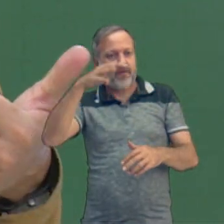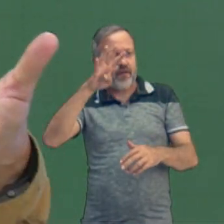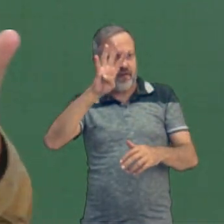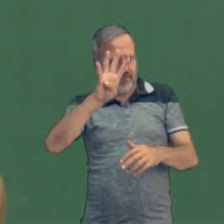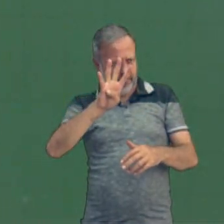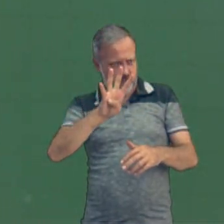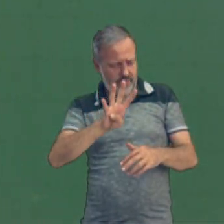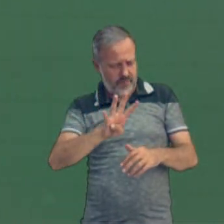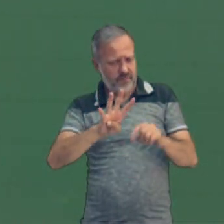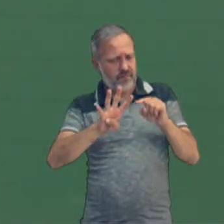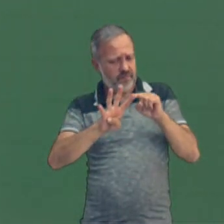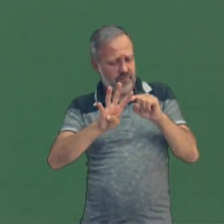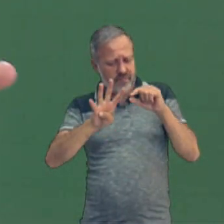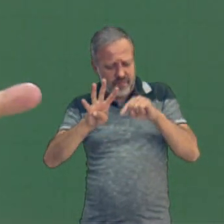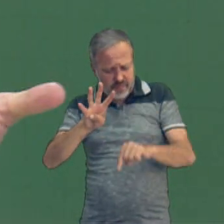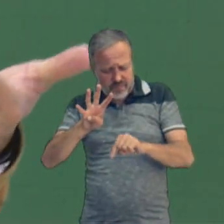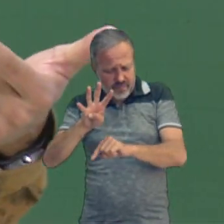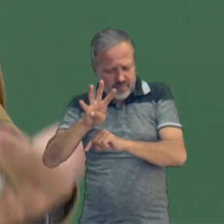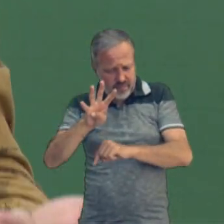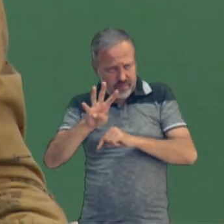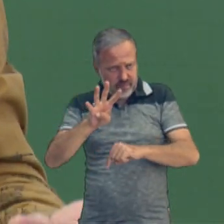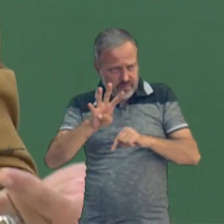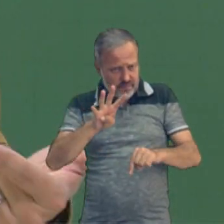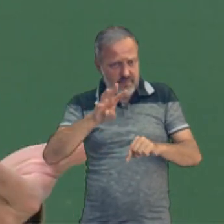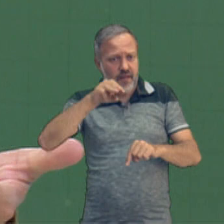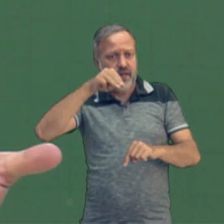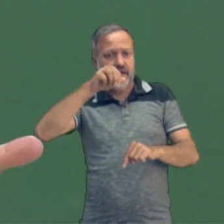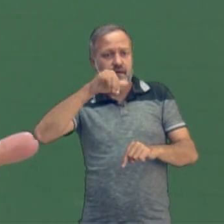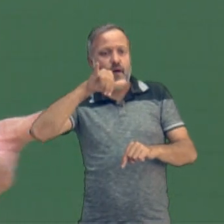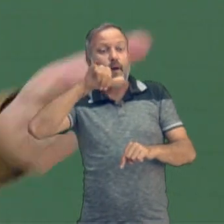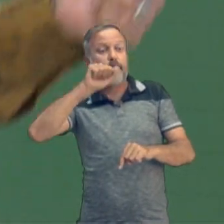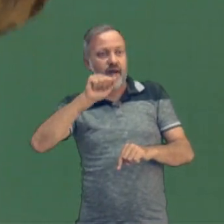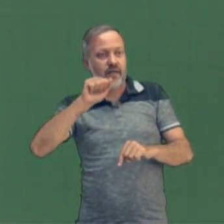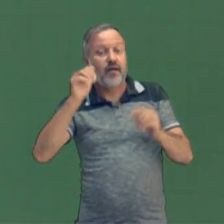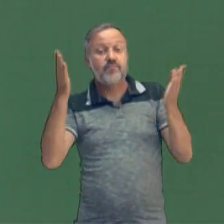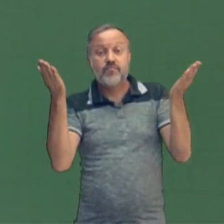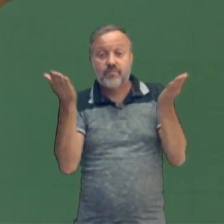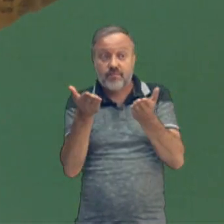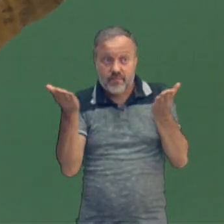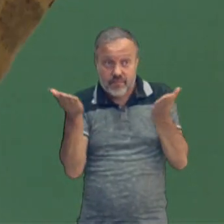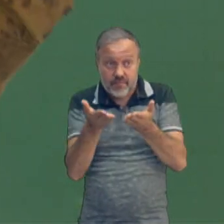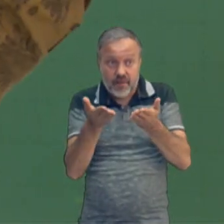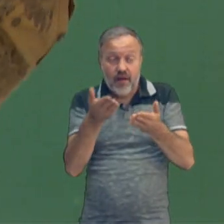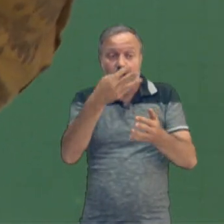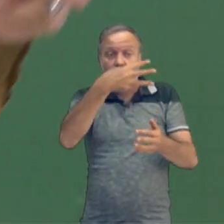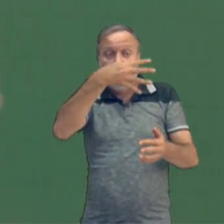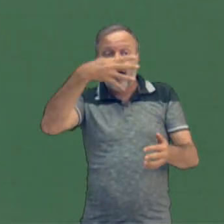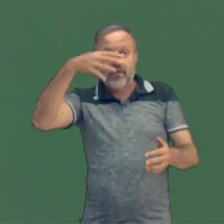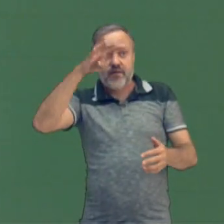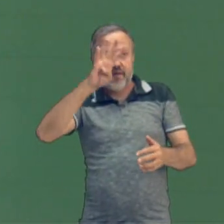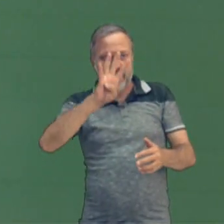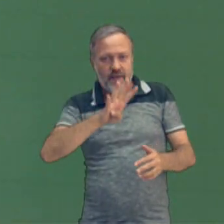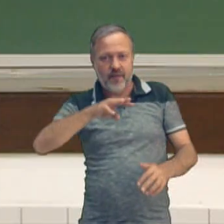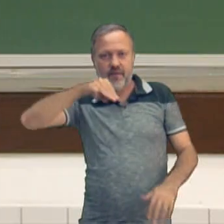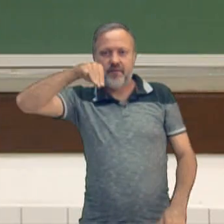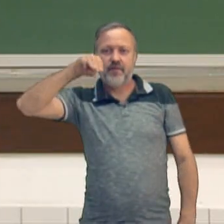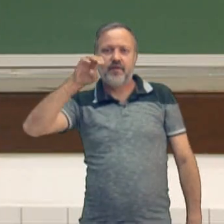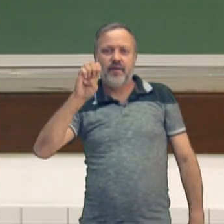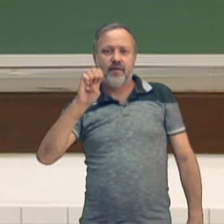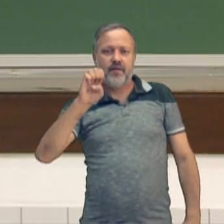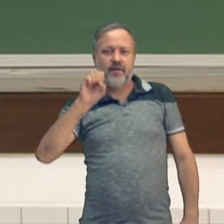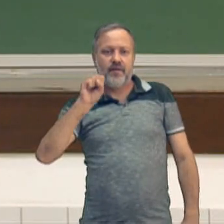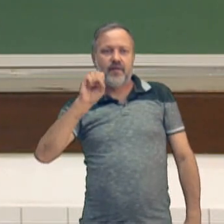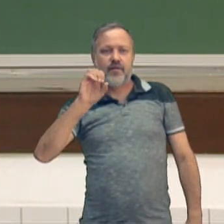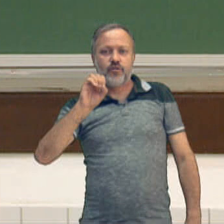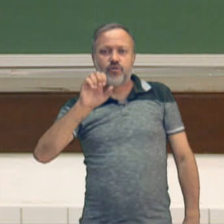com poços escavados. Falamos do calendário maia, que é um dos calendários mais antigos, e agora o calendário mesopotâmico, que